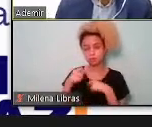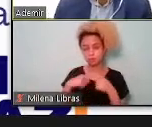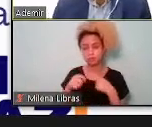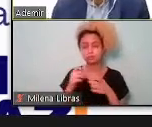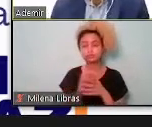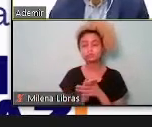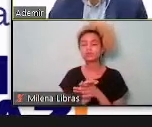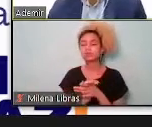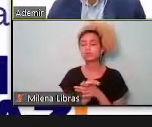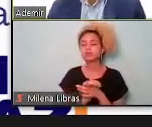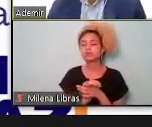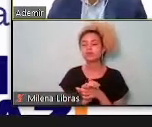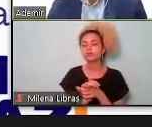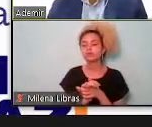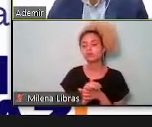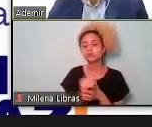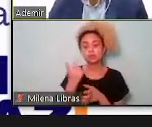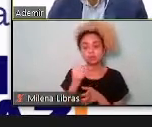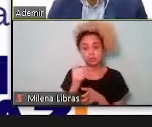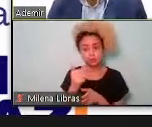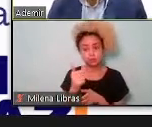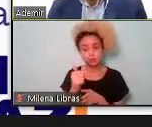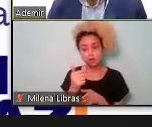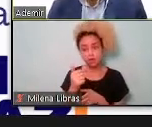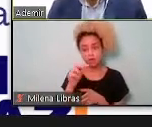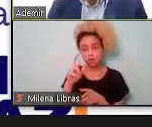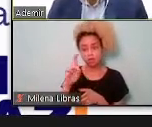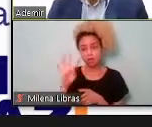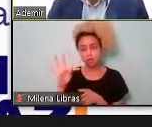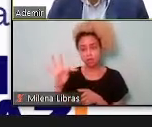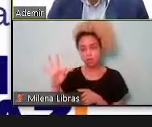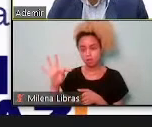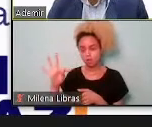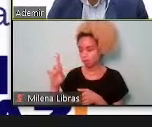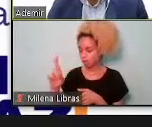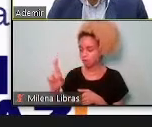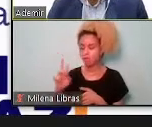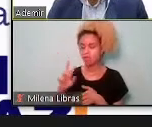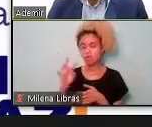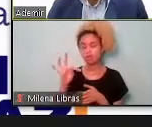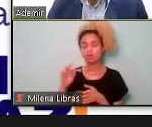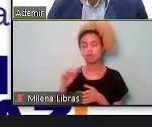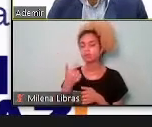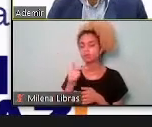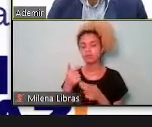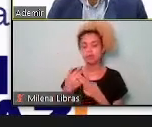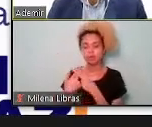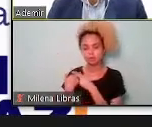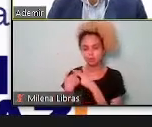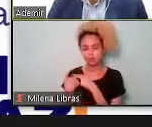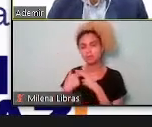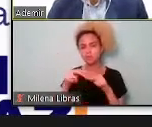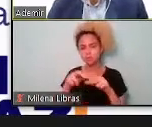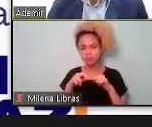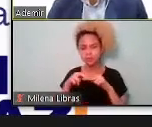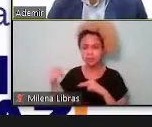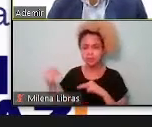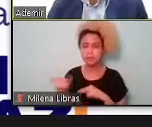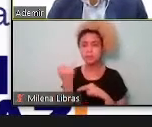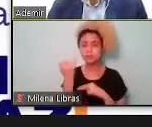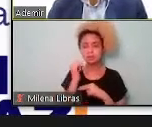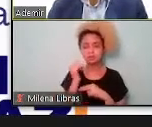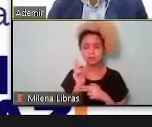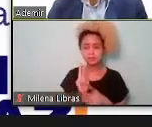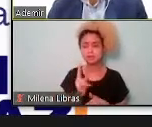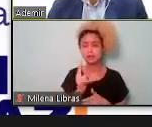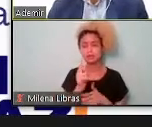Não existindo esse termo, ele não está definindo legalmente essa responsabilidade. Por isso que é importante sempre contar